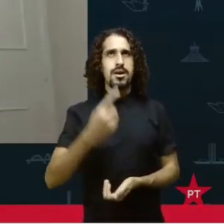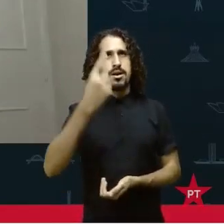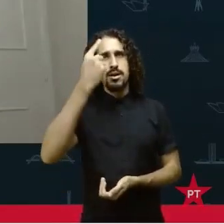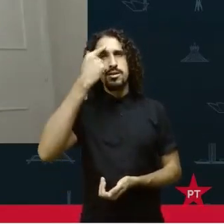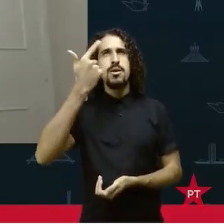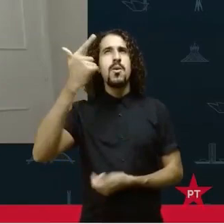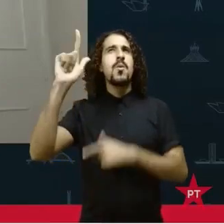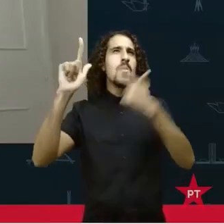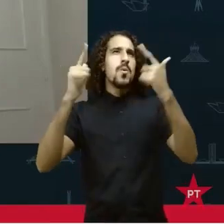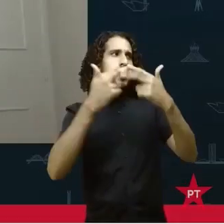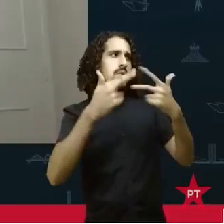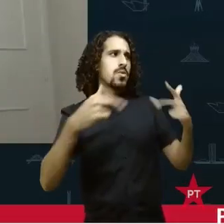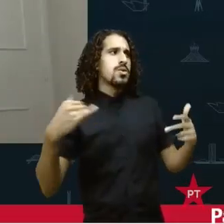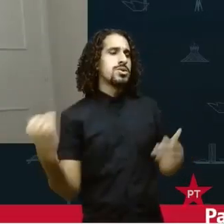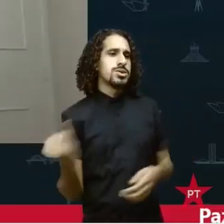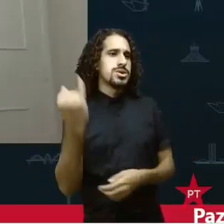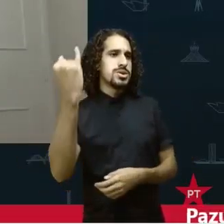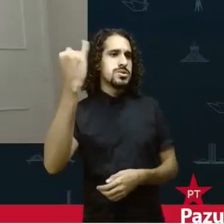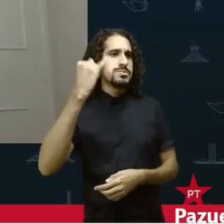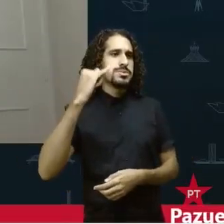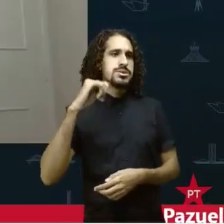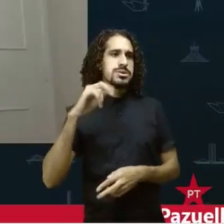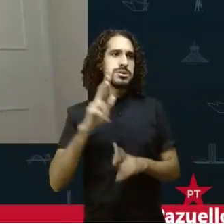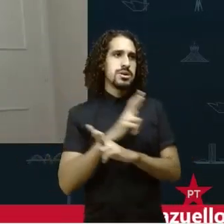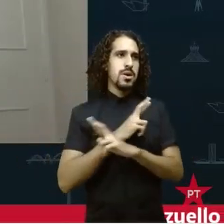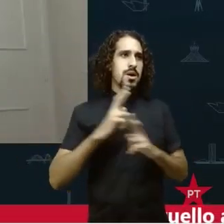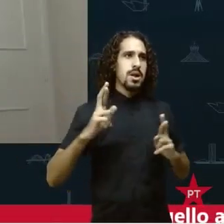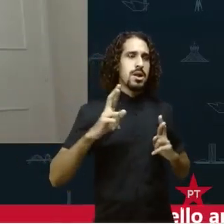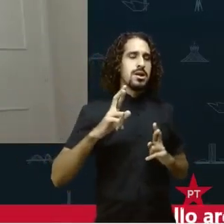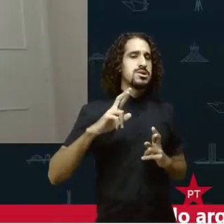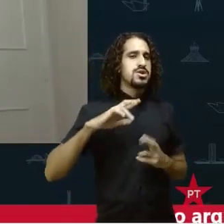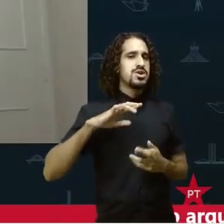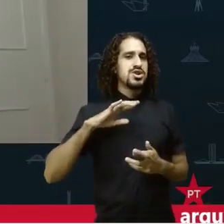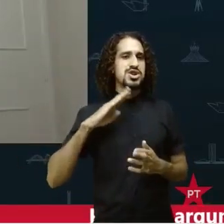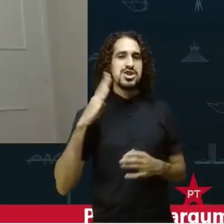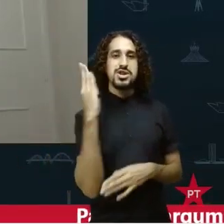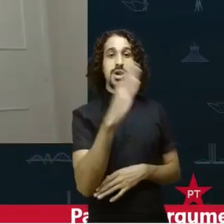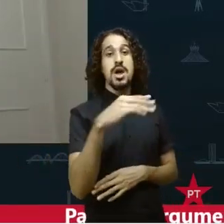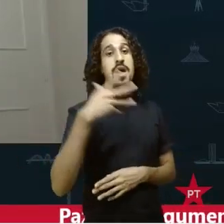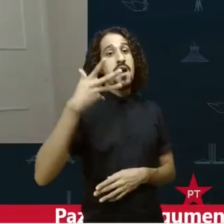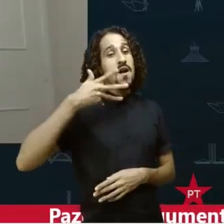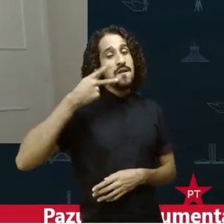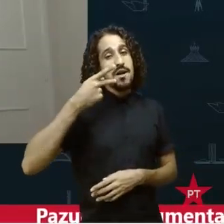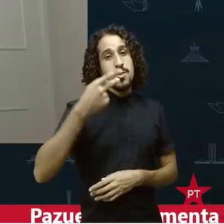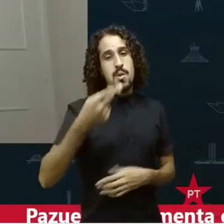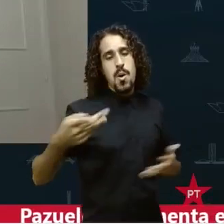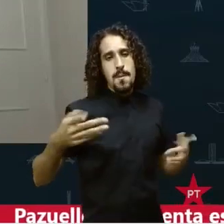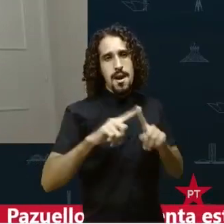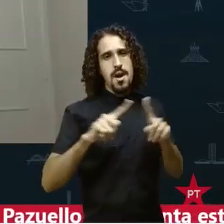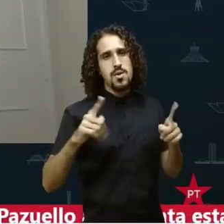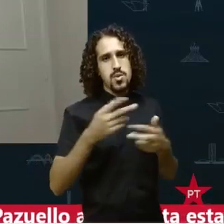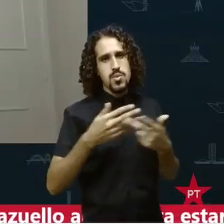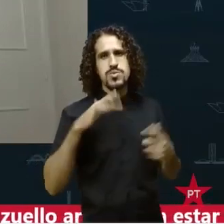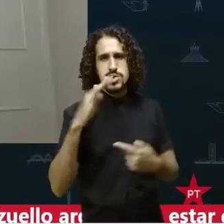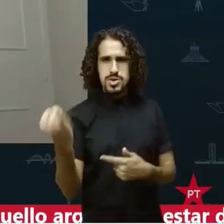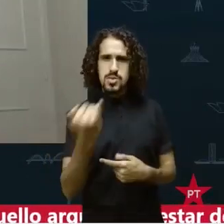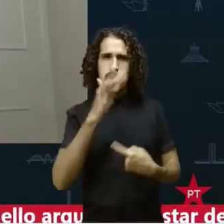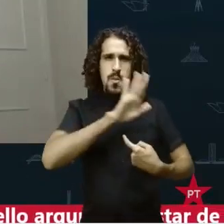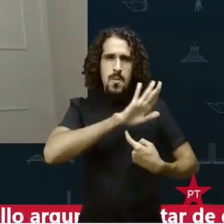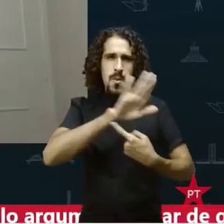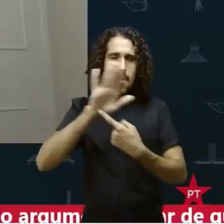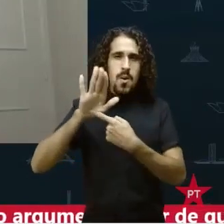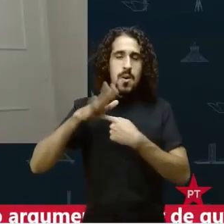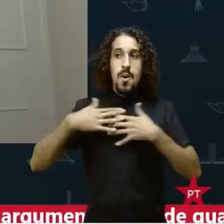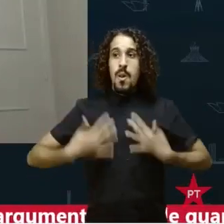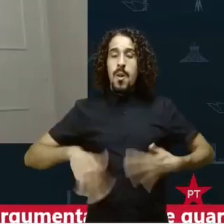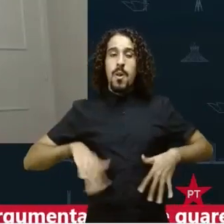coisas relevantes, né, que não dizem respeito diretamente ao depoimento de hoje, mas são importantes para mostrar o